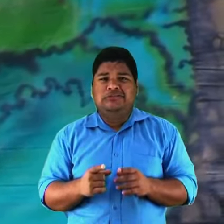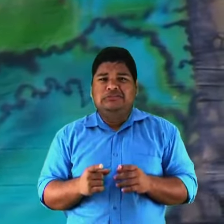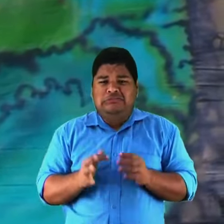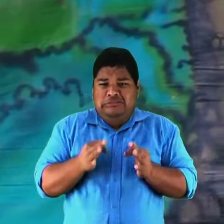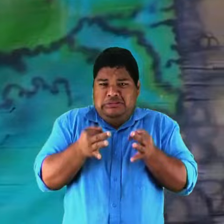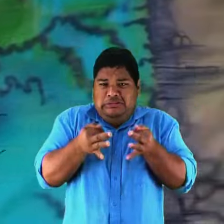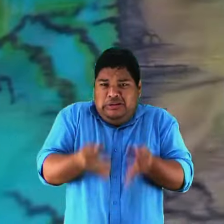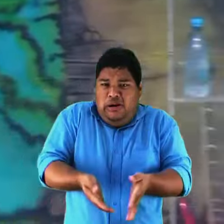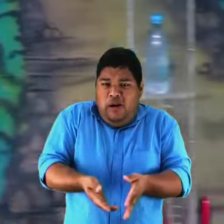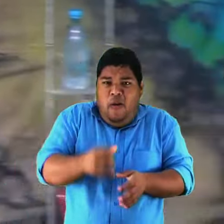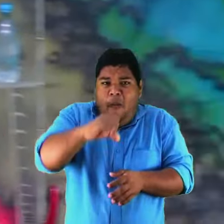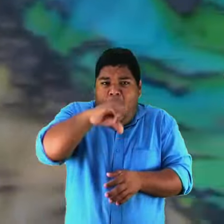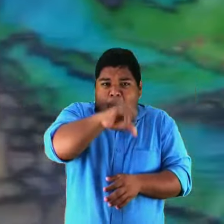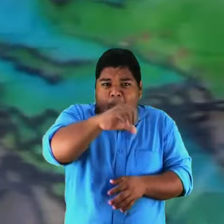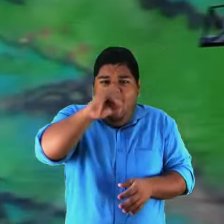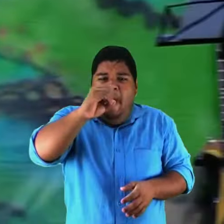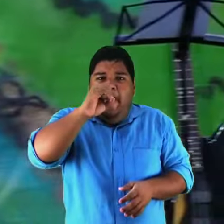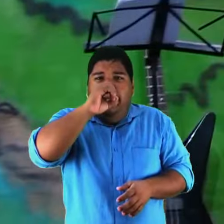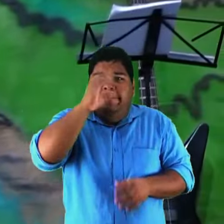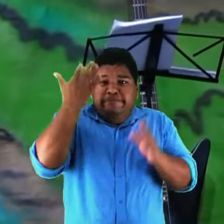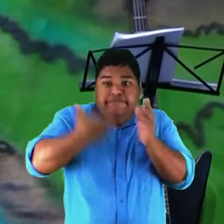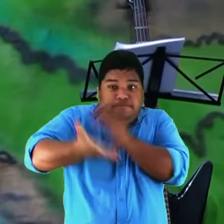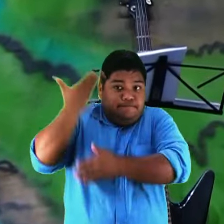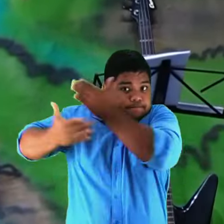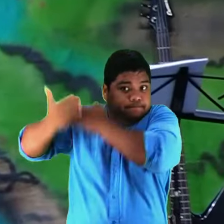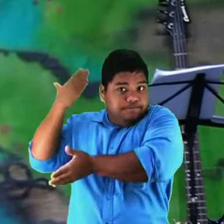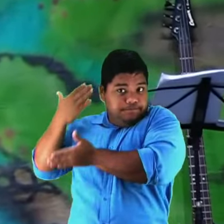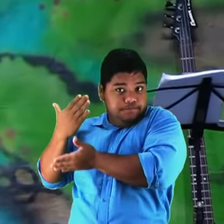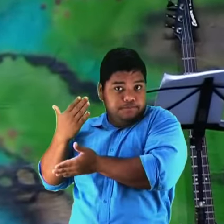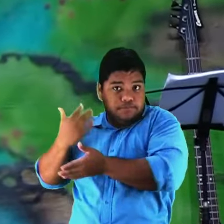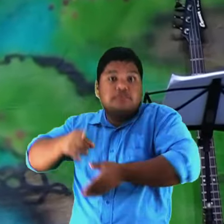cá, quem nasceu no final da década de 90 para cá, quem nasceu?